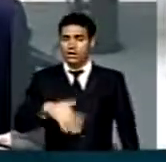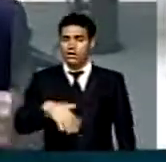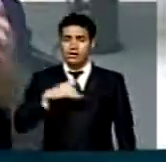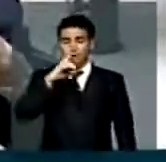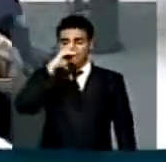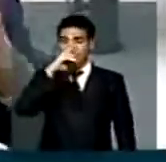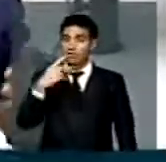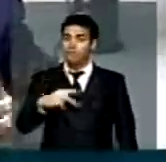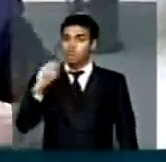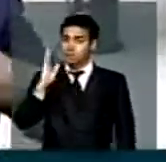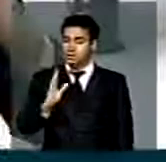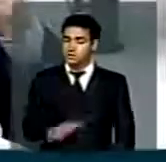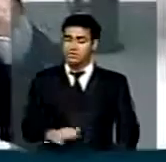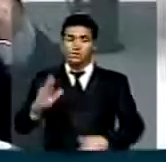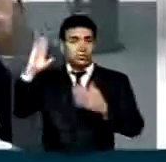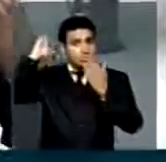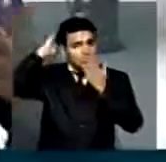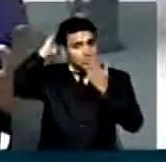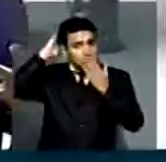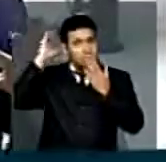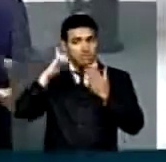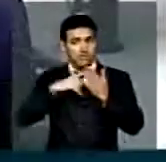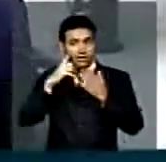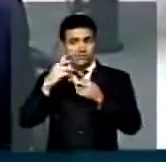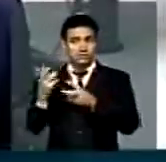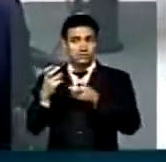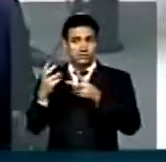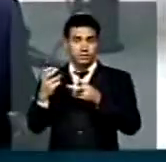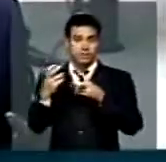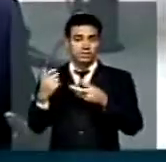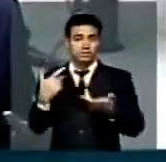muito grave. Os índios estão sendo explorados,